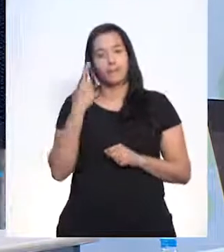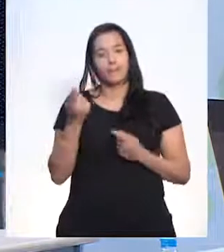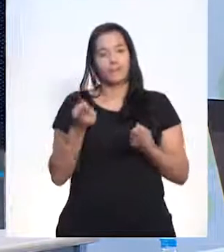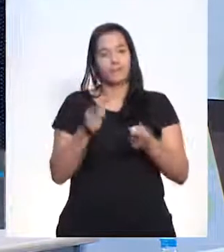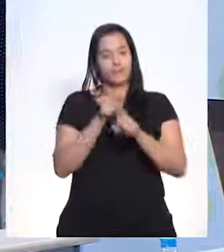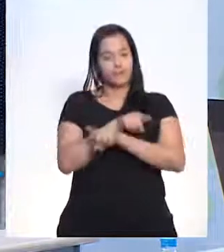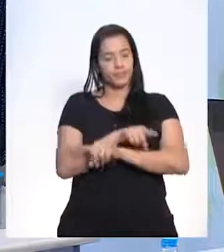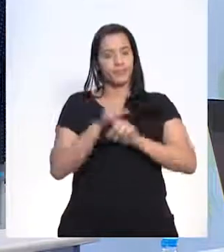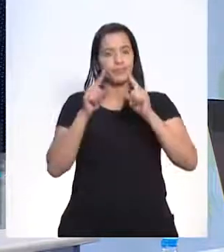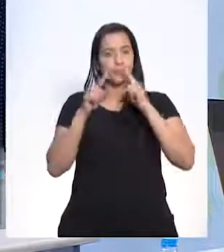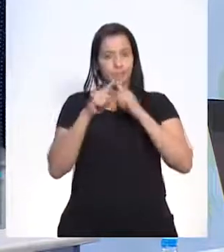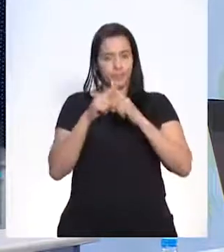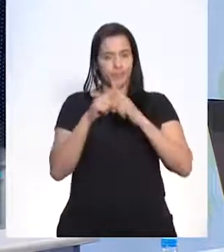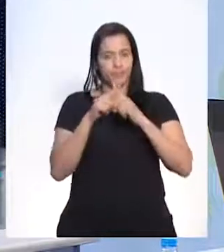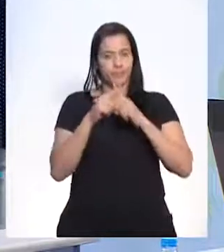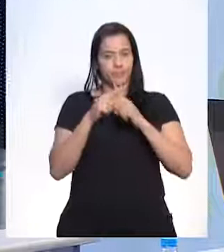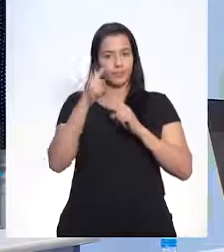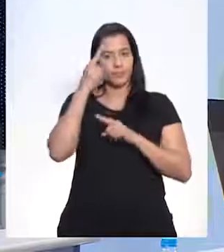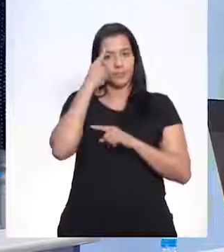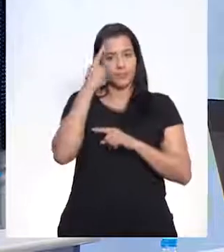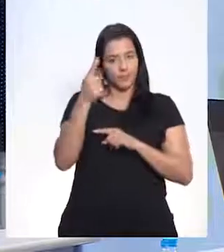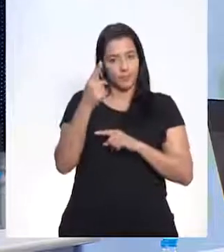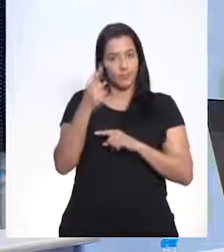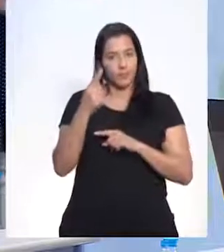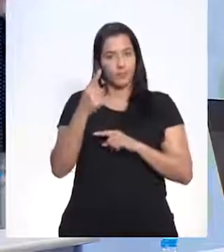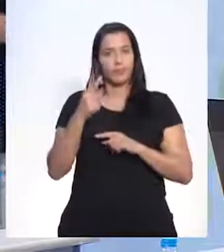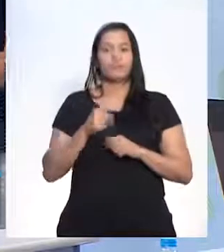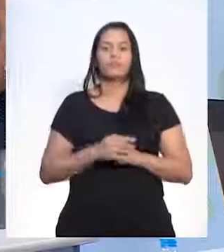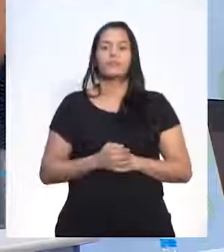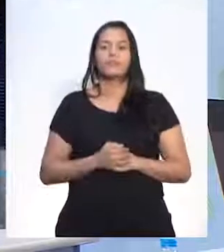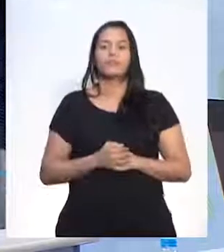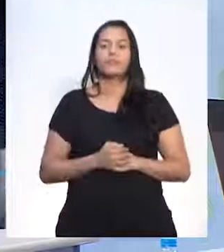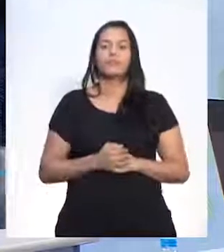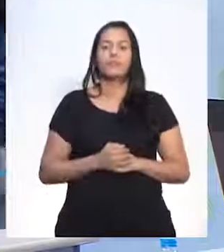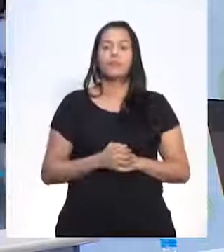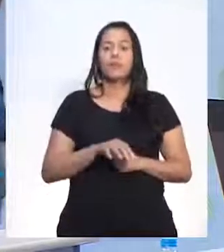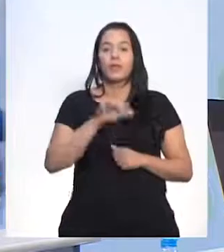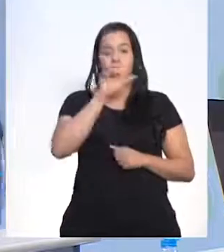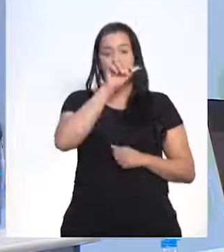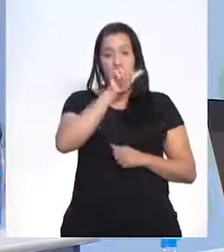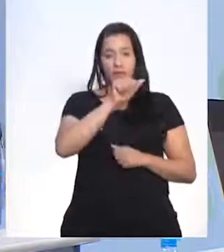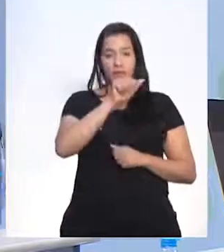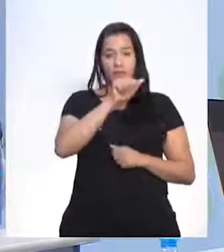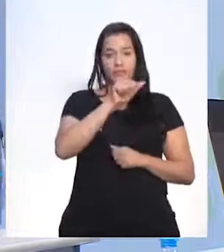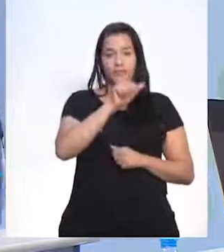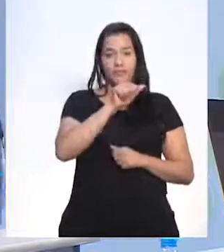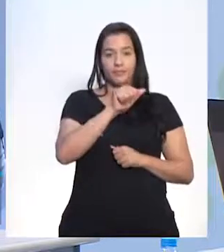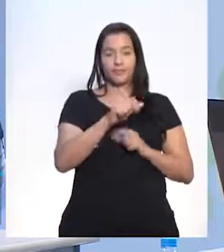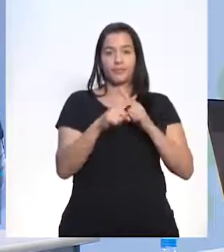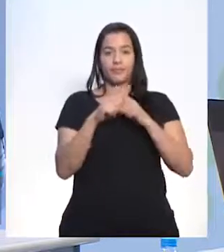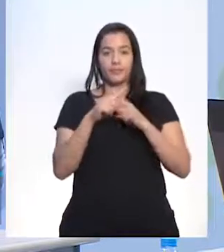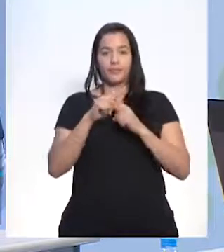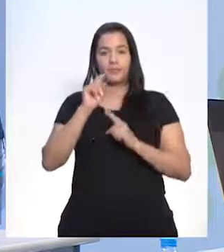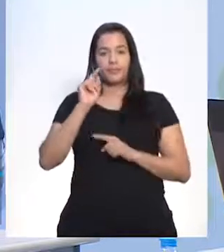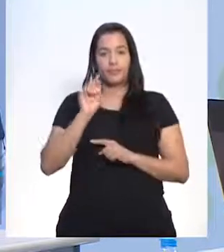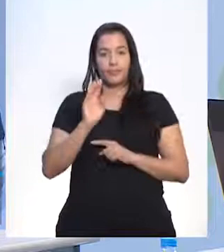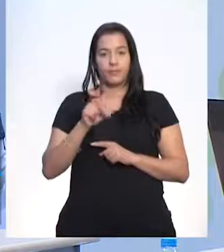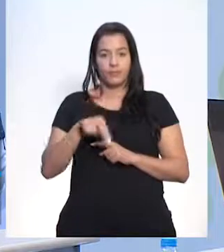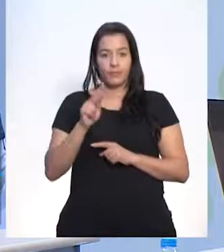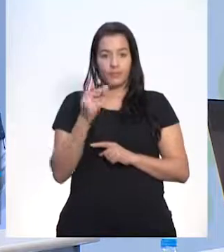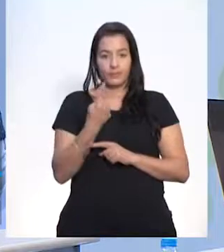passar multiplicando, invertendo os lados. Então, eu vou ter A